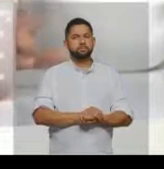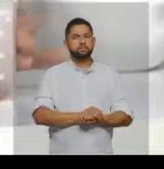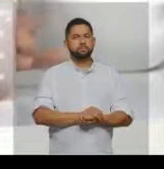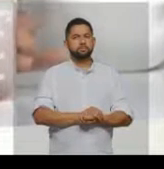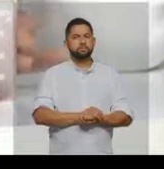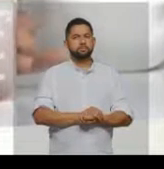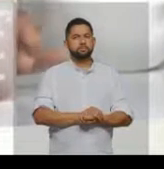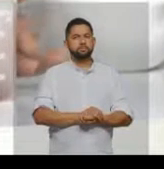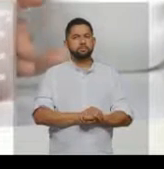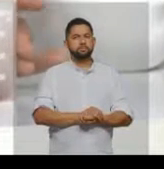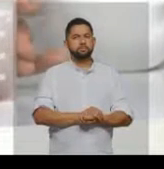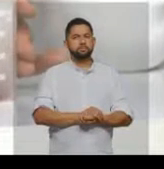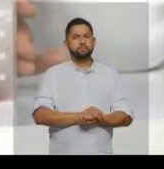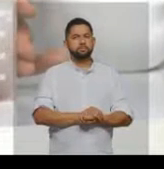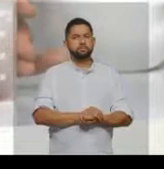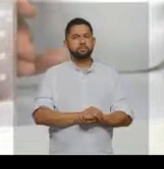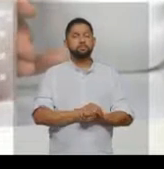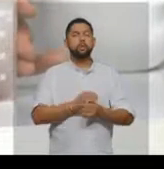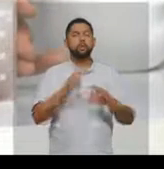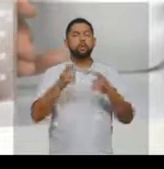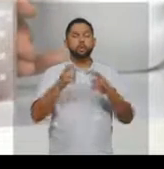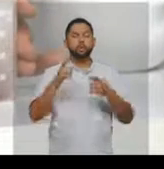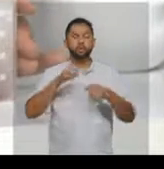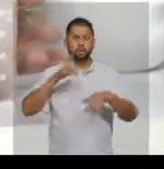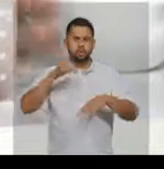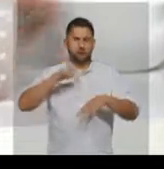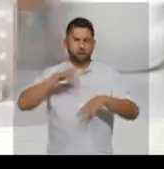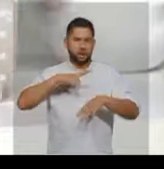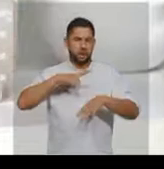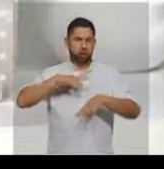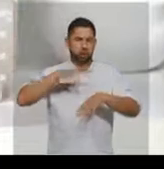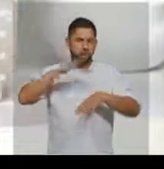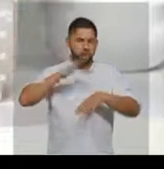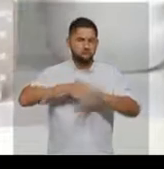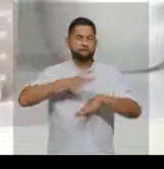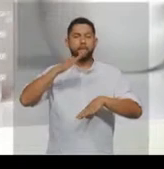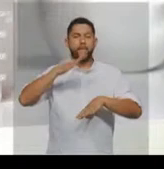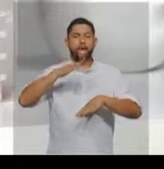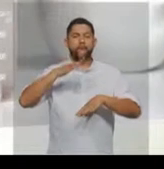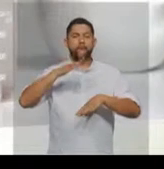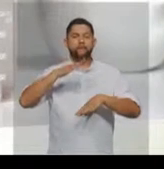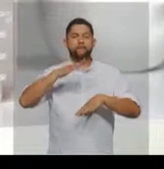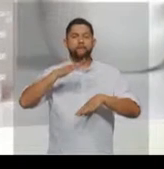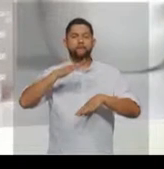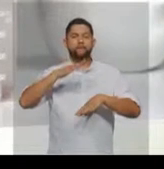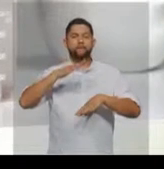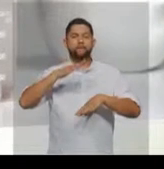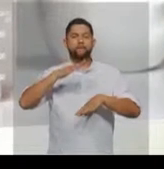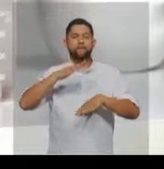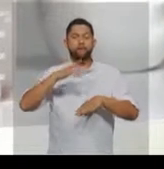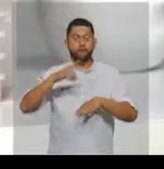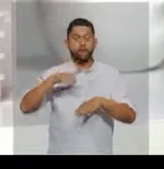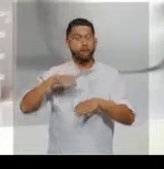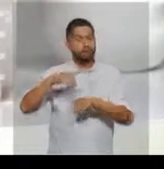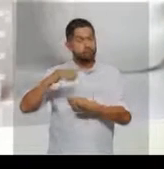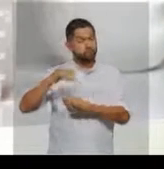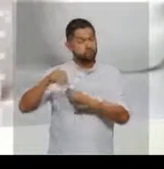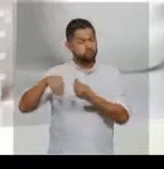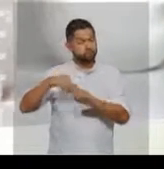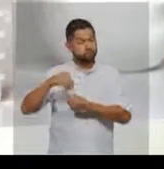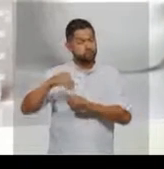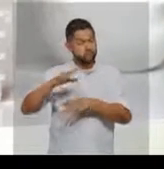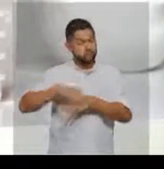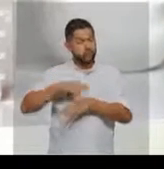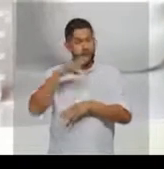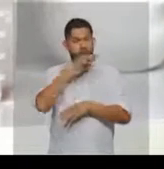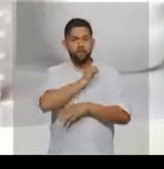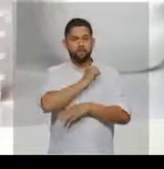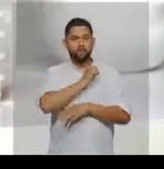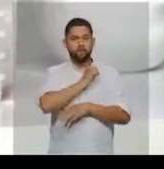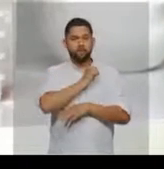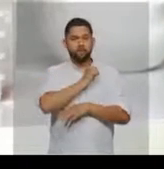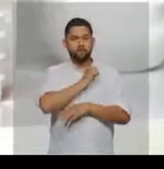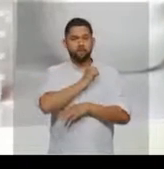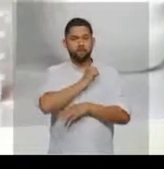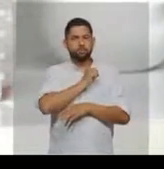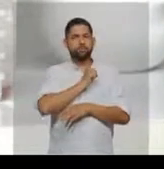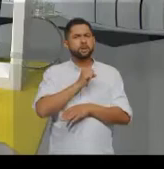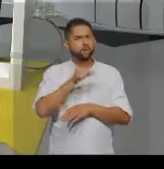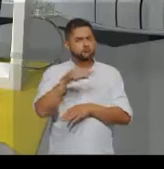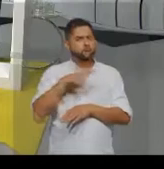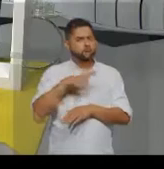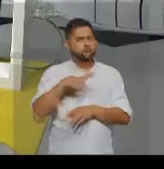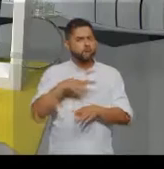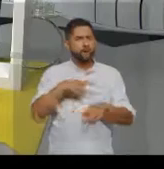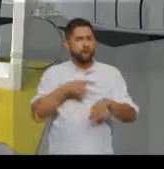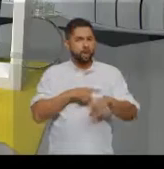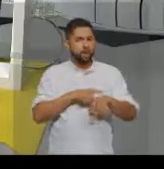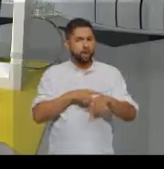Mas aonde eu tinha uma concentração maior de reagente, ele reage mais rápido. Talvez se você tiver um cronômetro